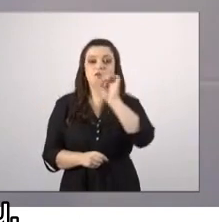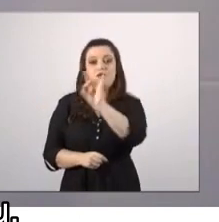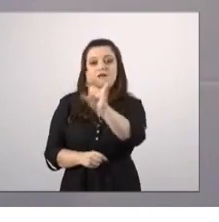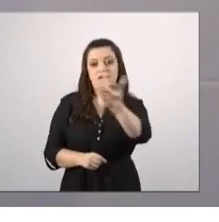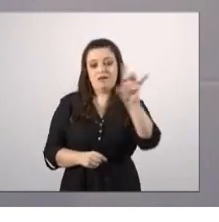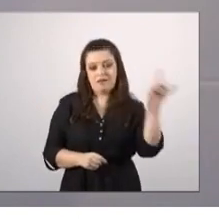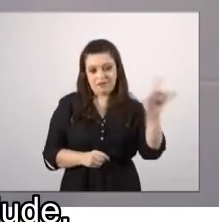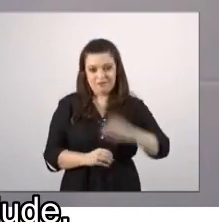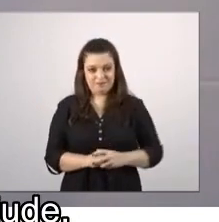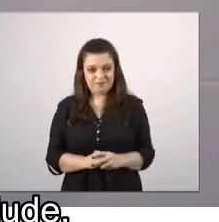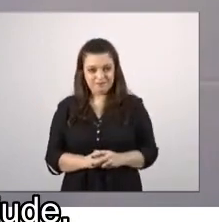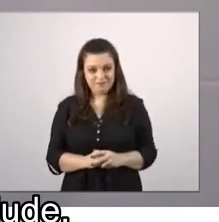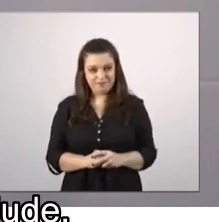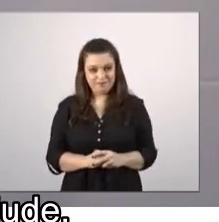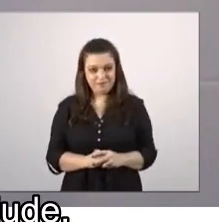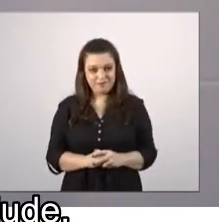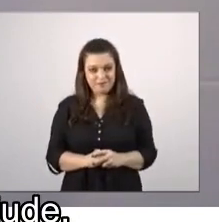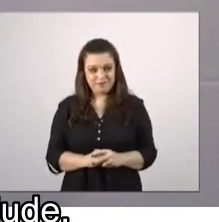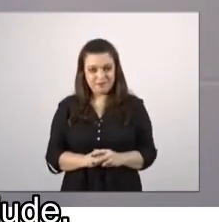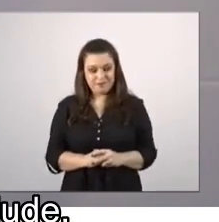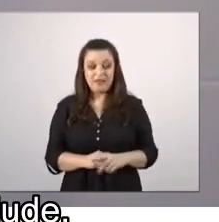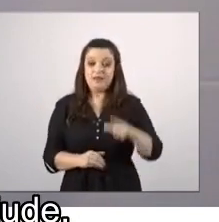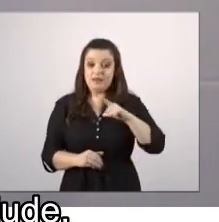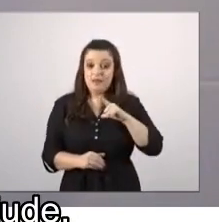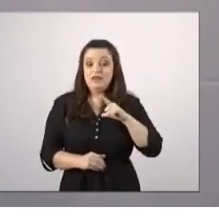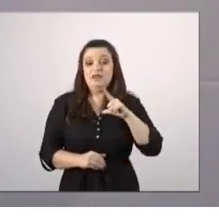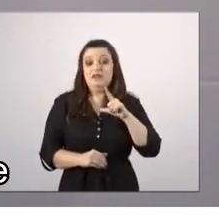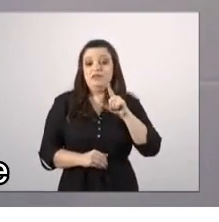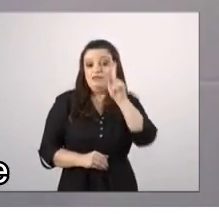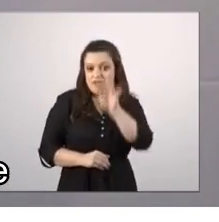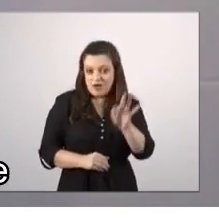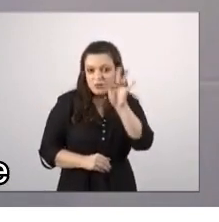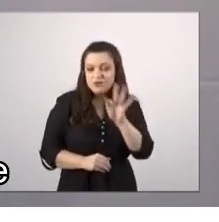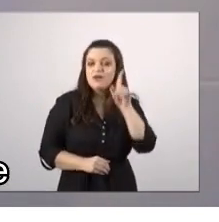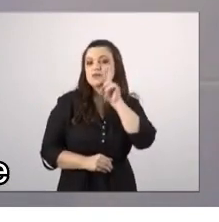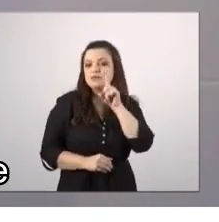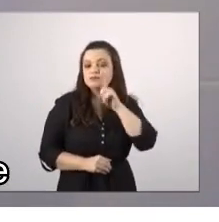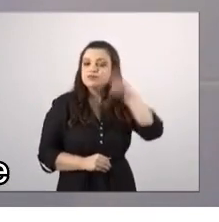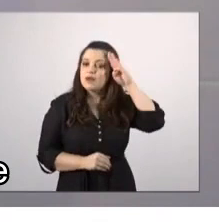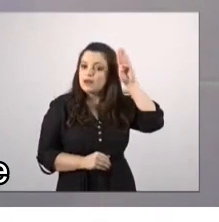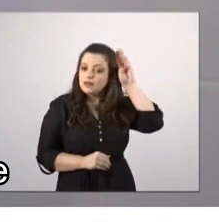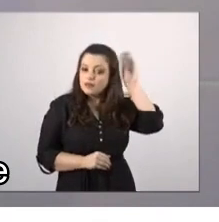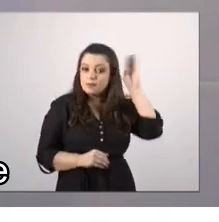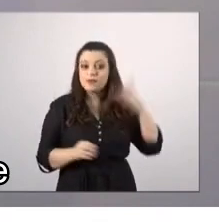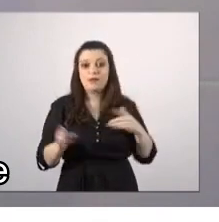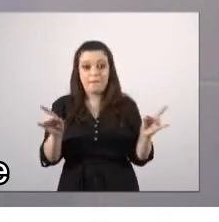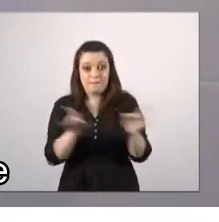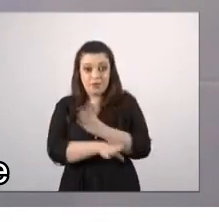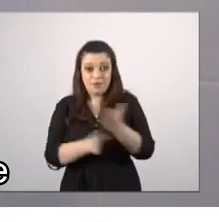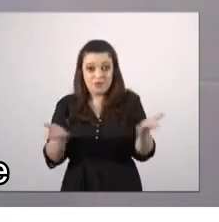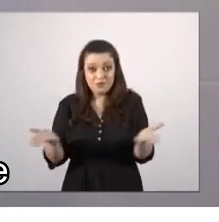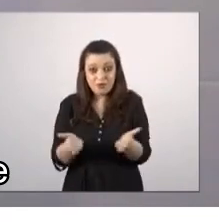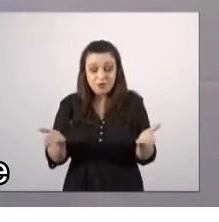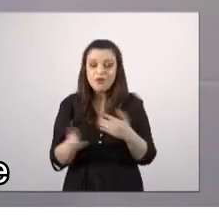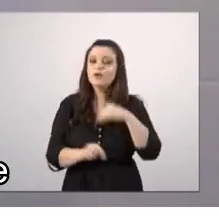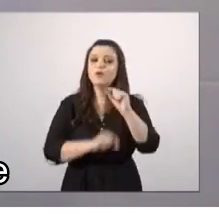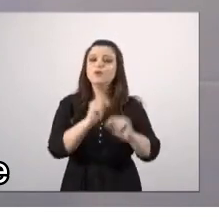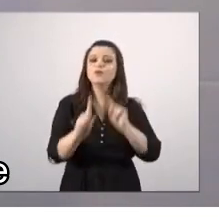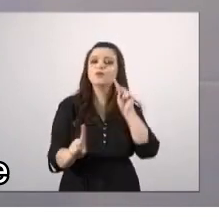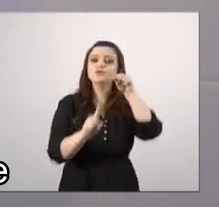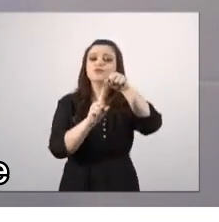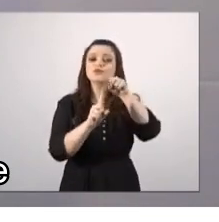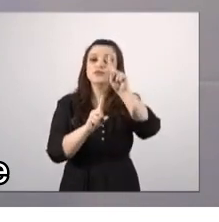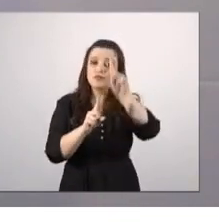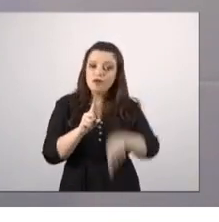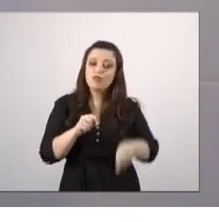vocês. O American Academy, que vocês concluem, tem como proposta justamente equipar vocês a fazerem